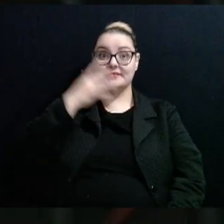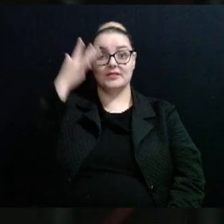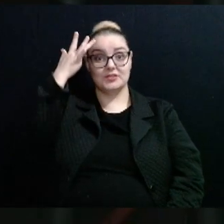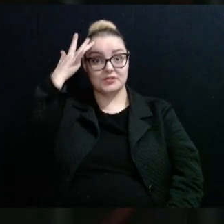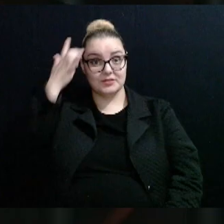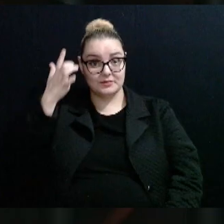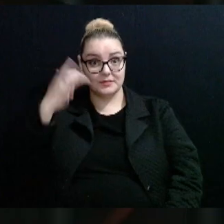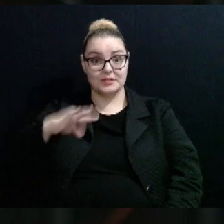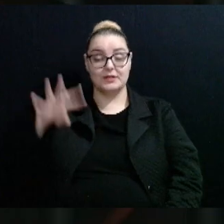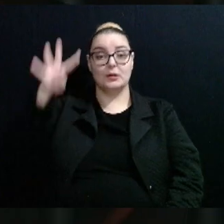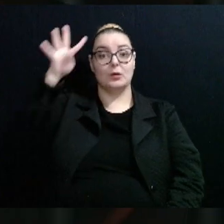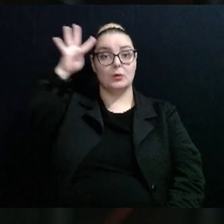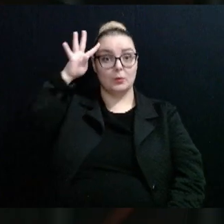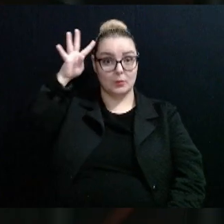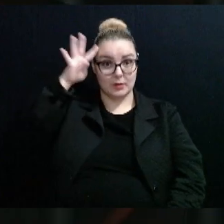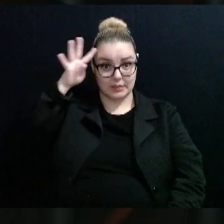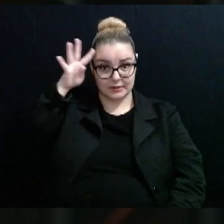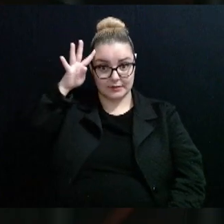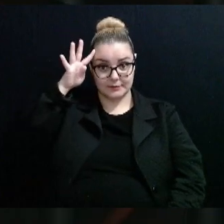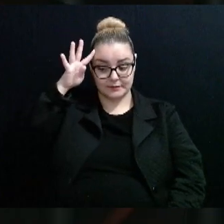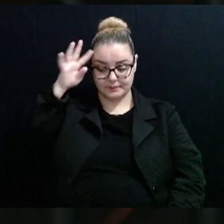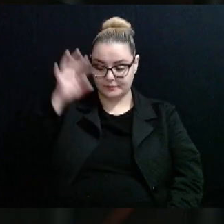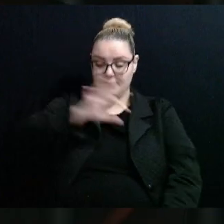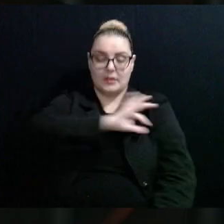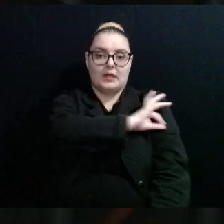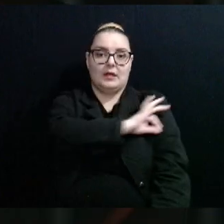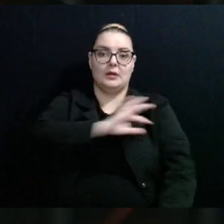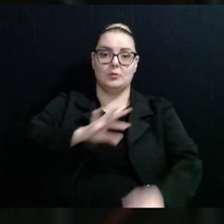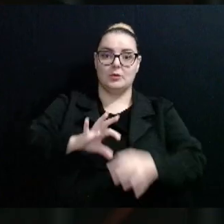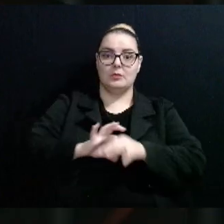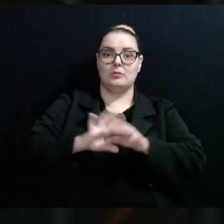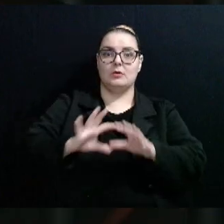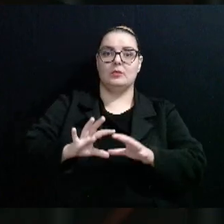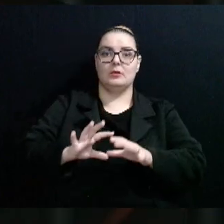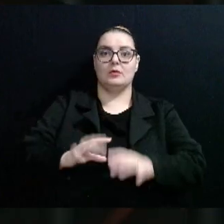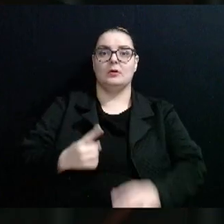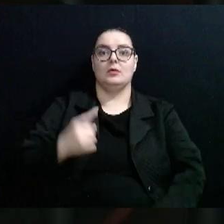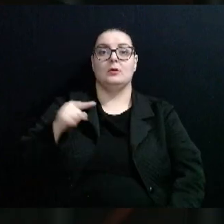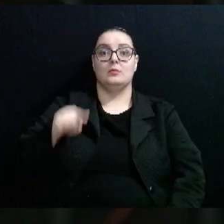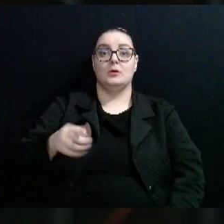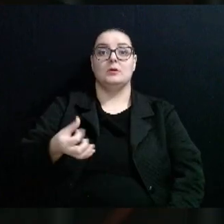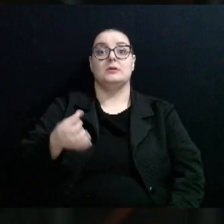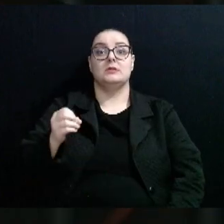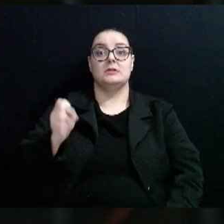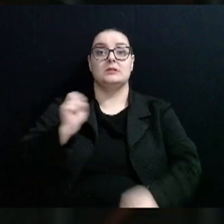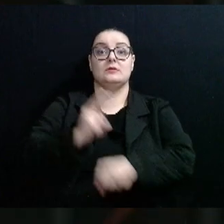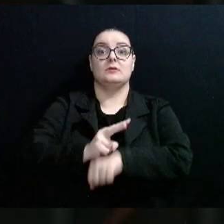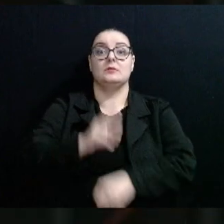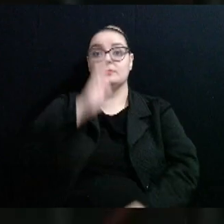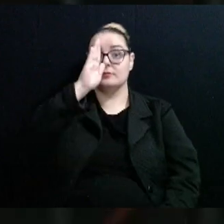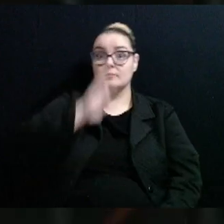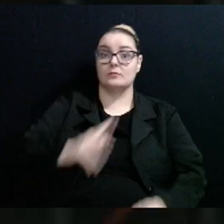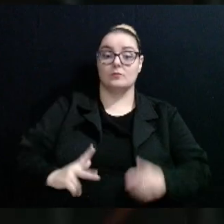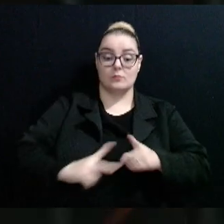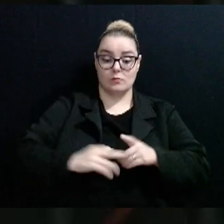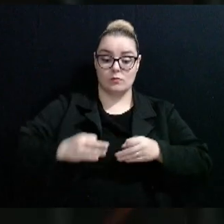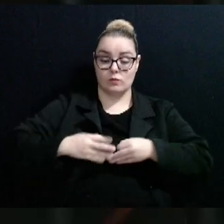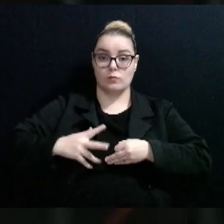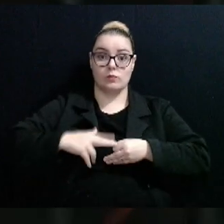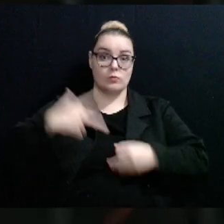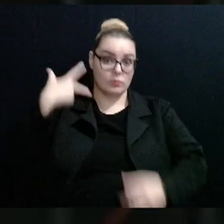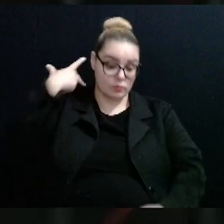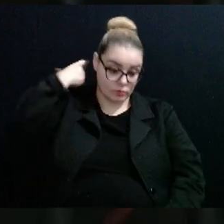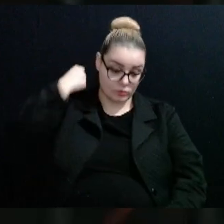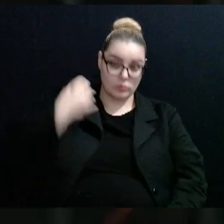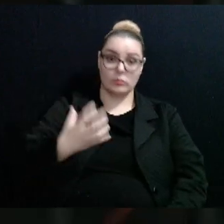quarta-feira, a Prefeitura disponibiliza 1.600 vagas gratuitas para castração e microchipagem de cães e gatos no